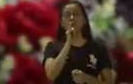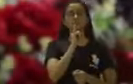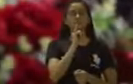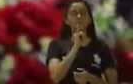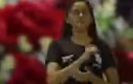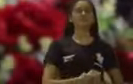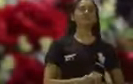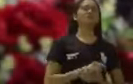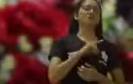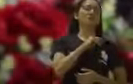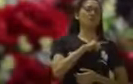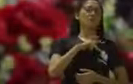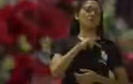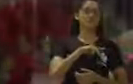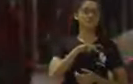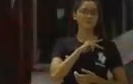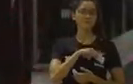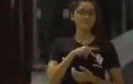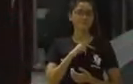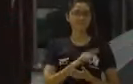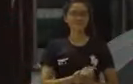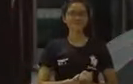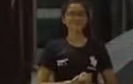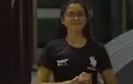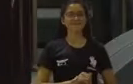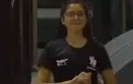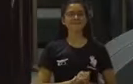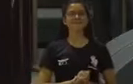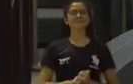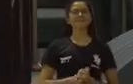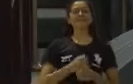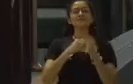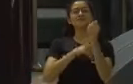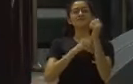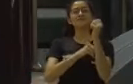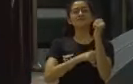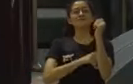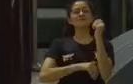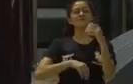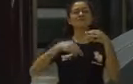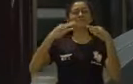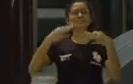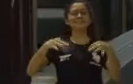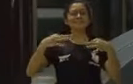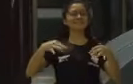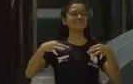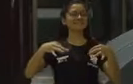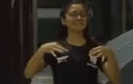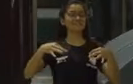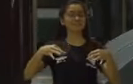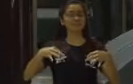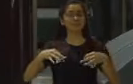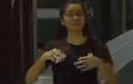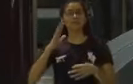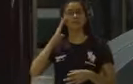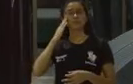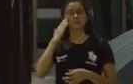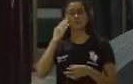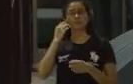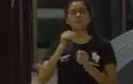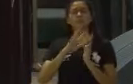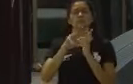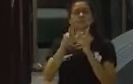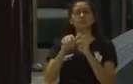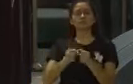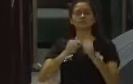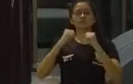Paulo. Paulo nos dá o segredo para poder todas as coisas em Cristo